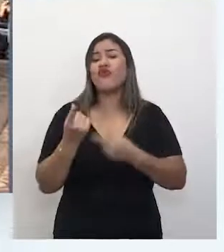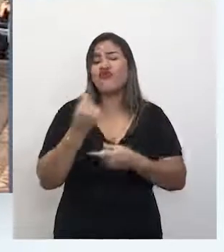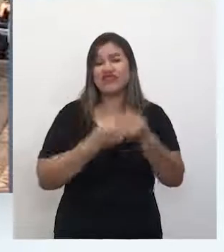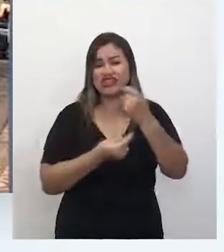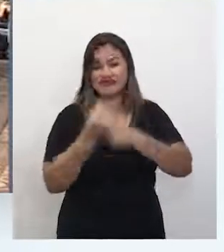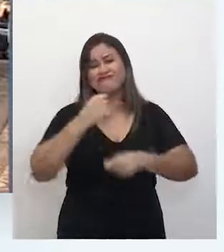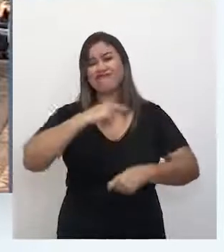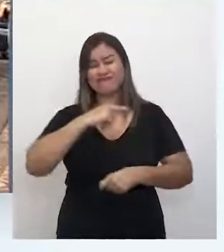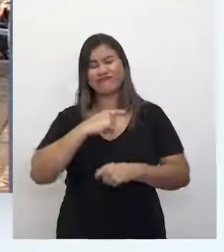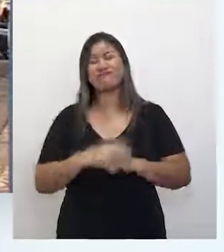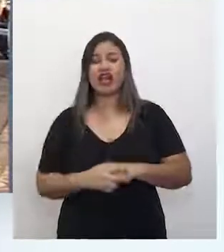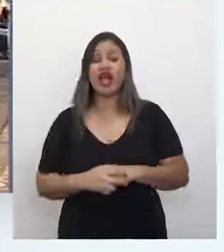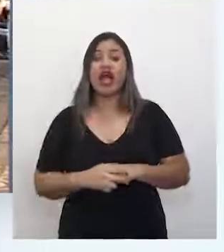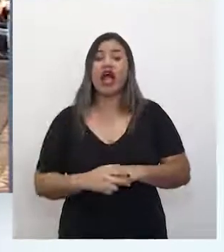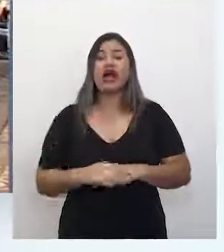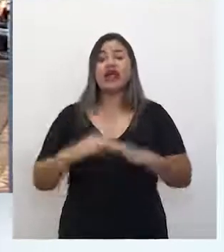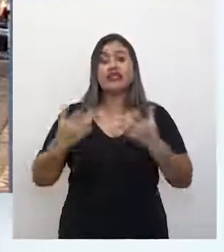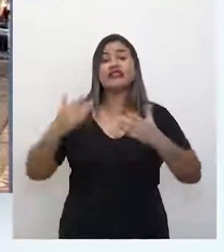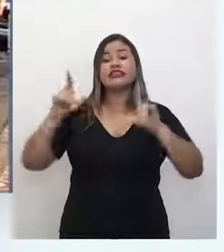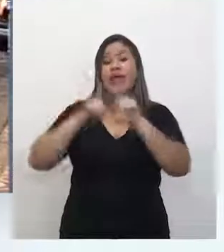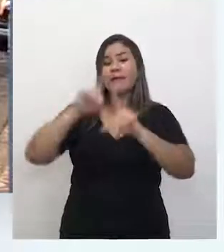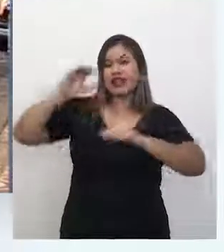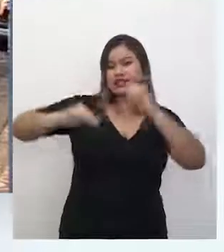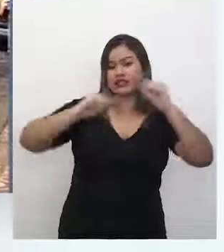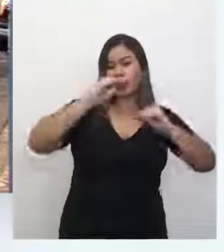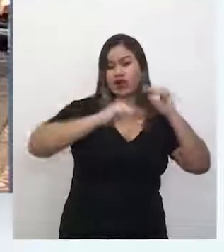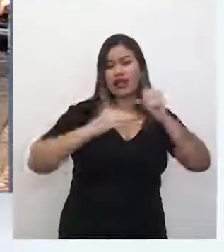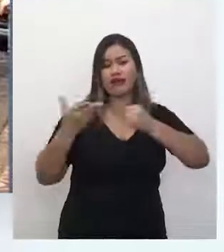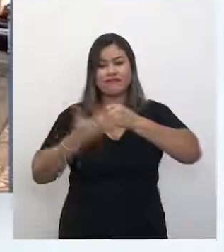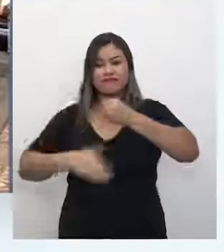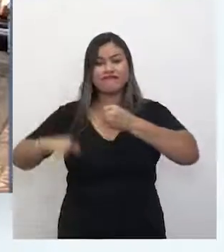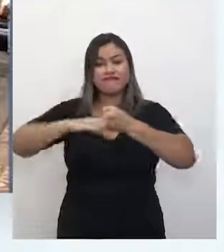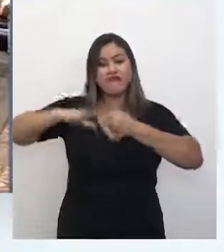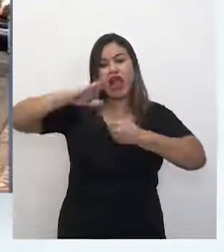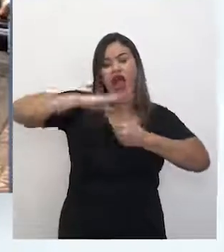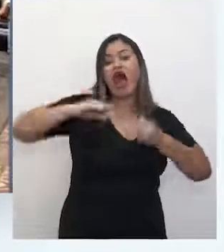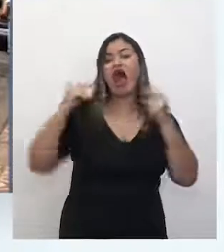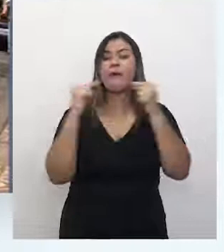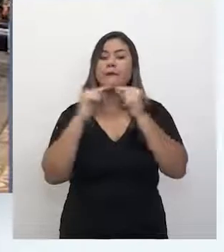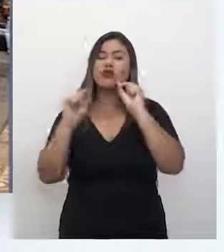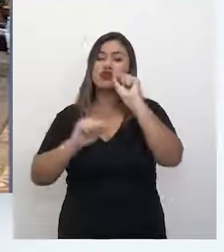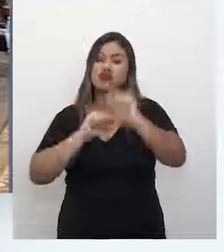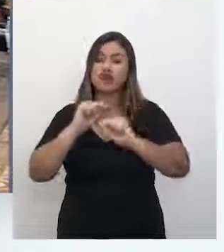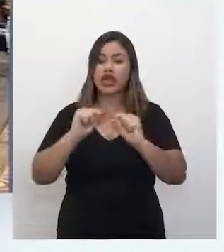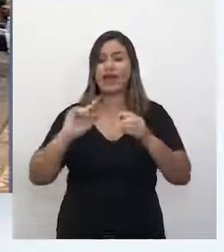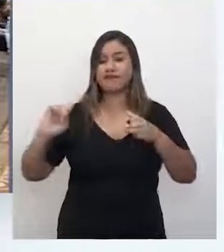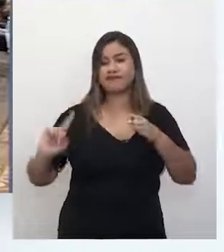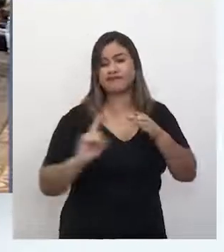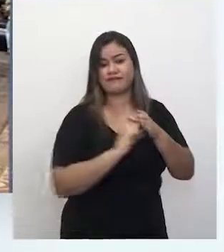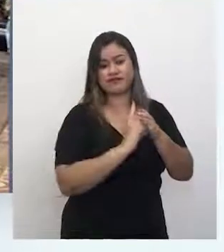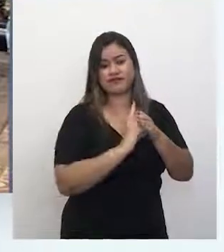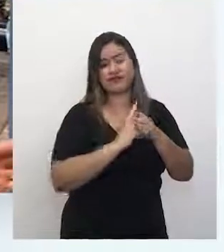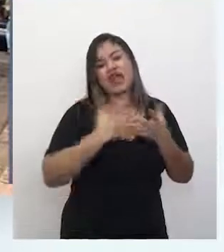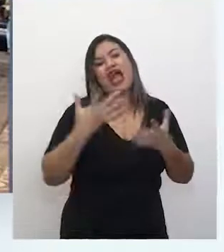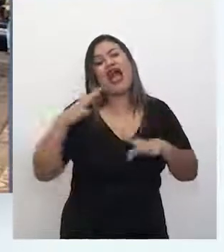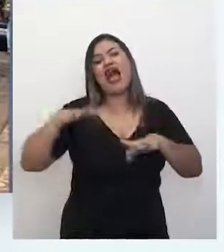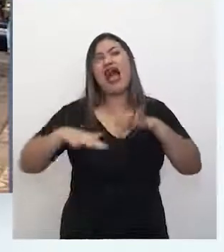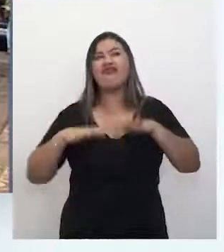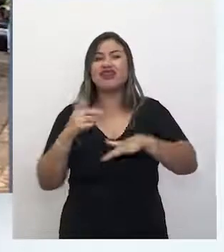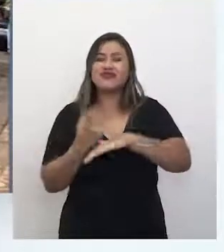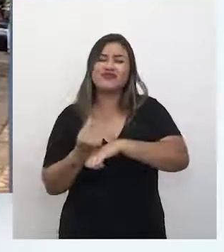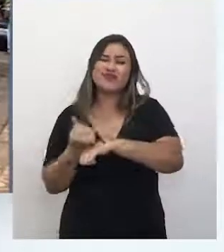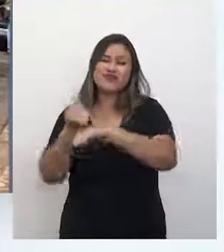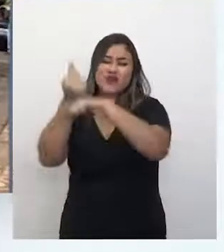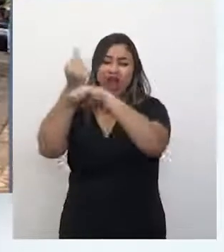financeira. Também temos a desigualdade de classes, que está atrelada à questão do pertencimento, muitas vezes colocando capitalistas